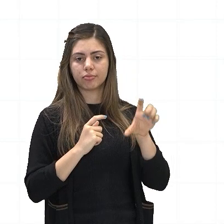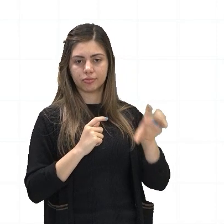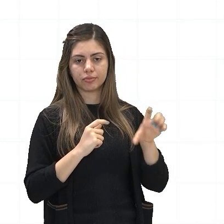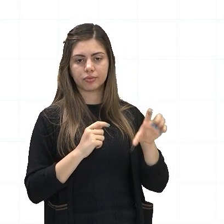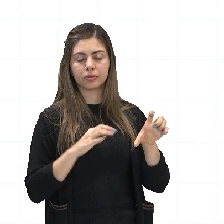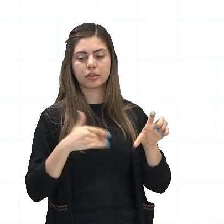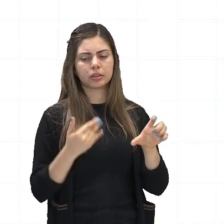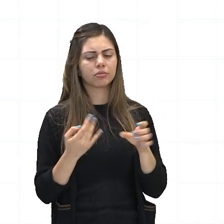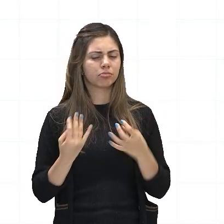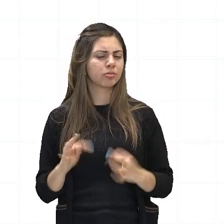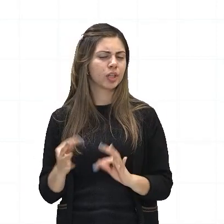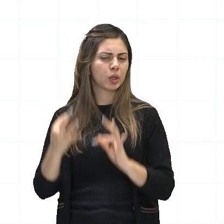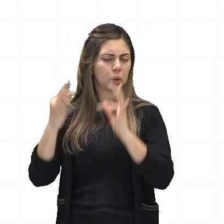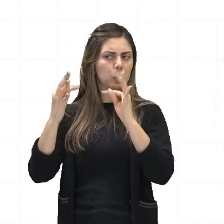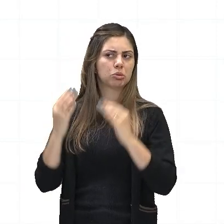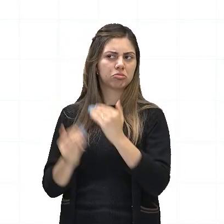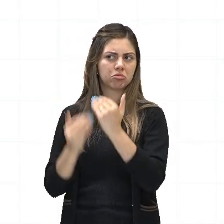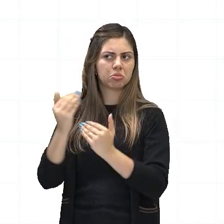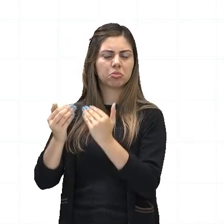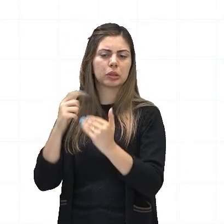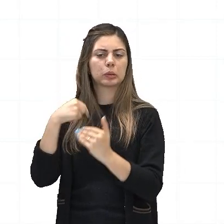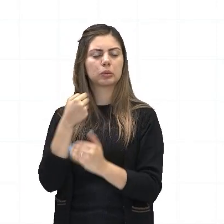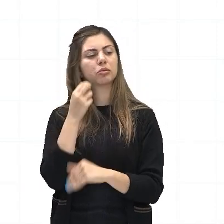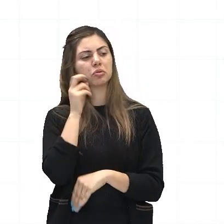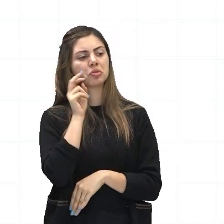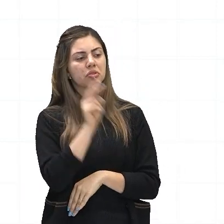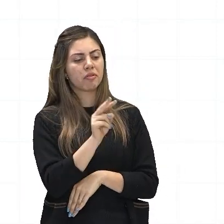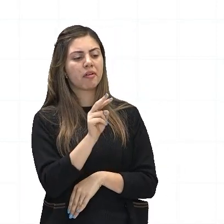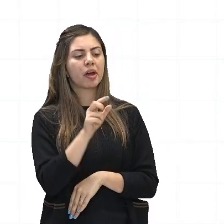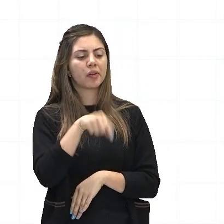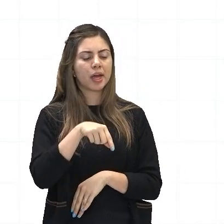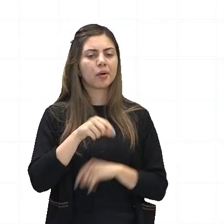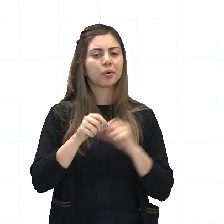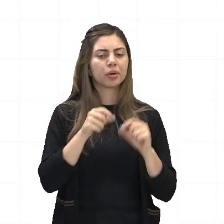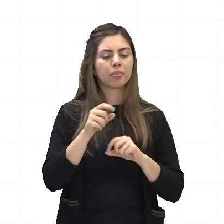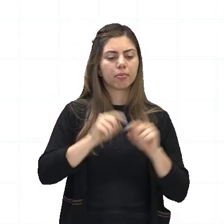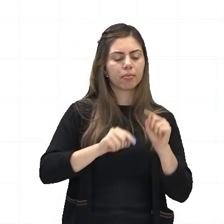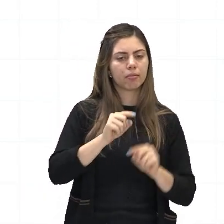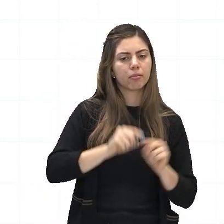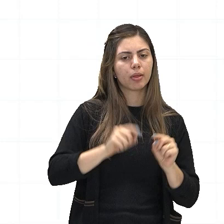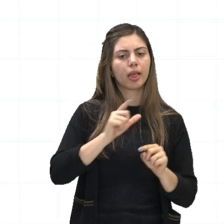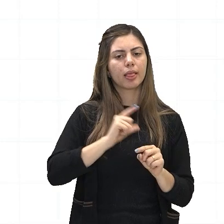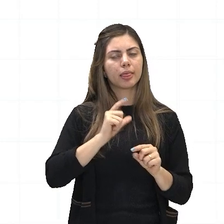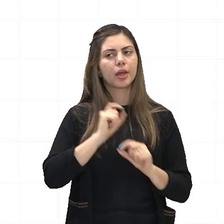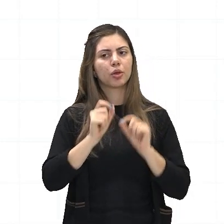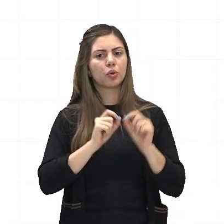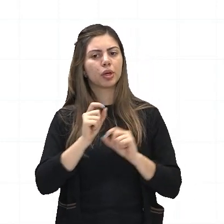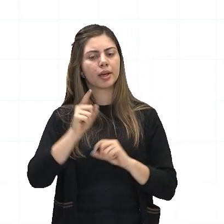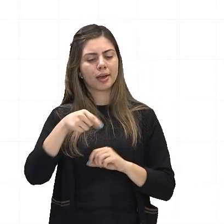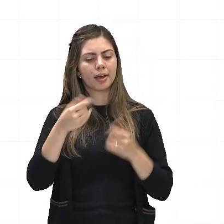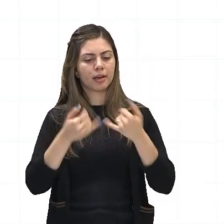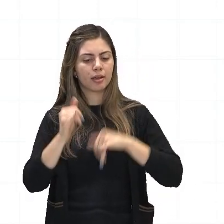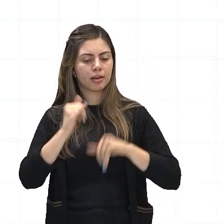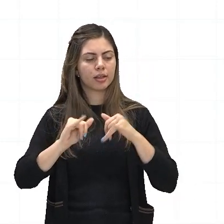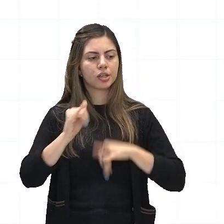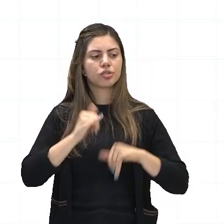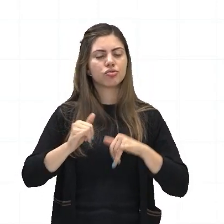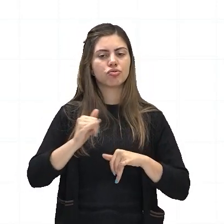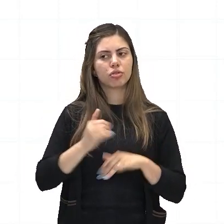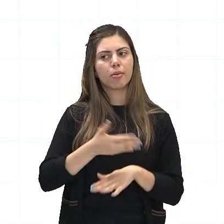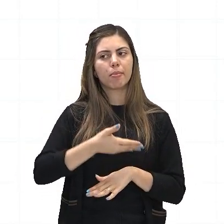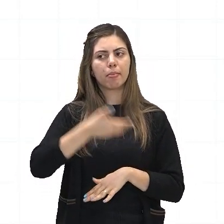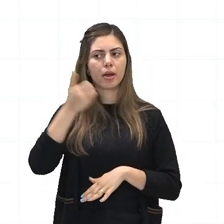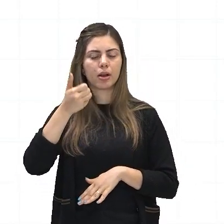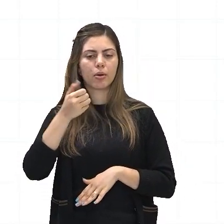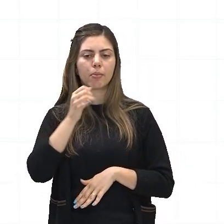com o avanço da tecnologia, aí a gente vai encontrar sempre equipamentos ali que já têm uma eficiência energética melhor, né? Às